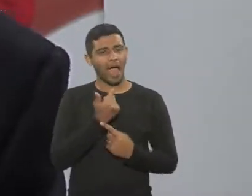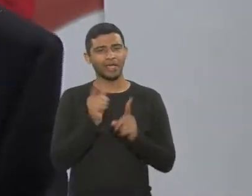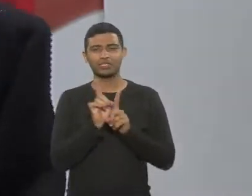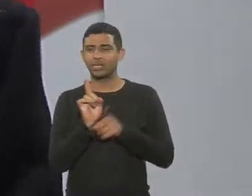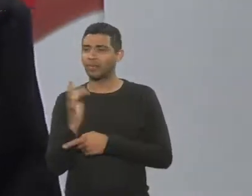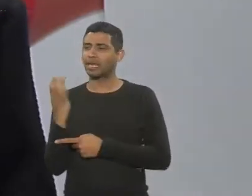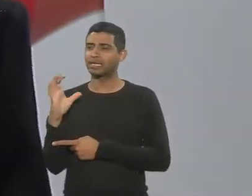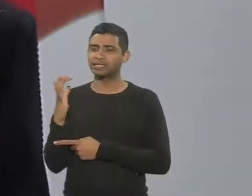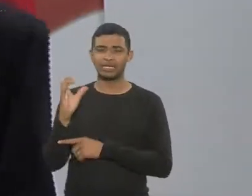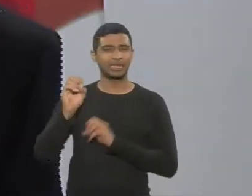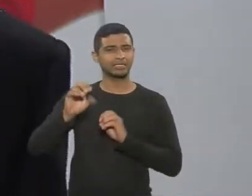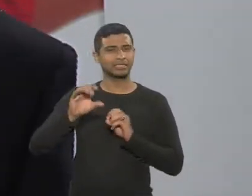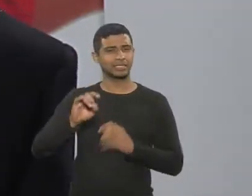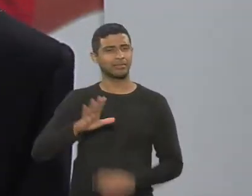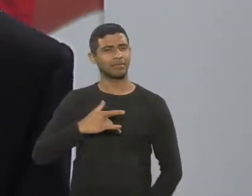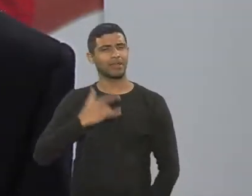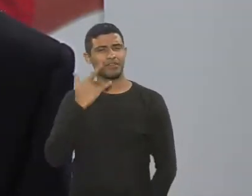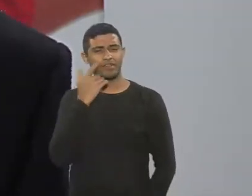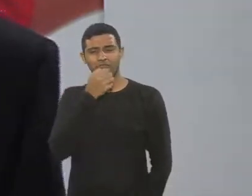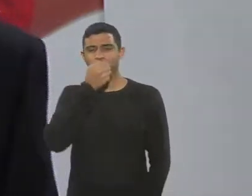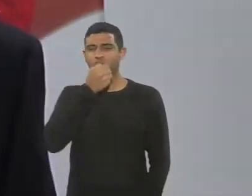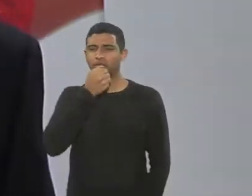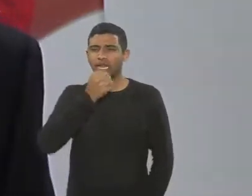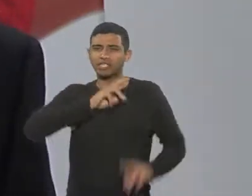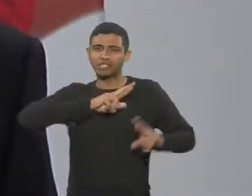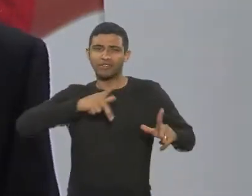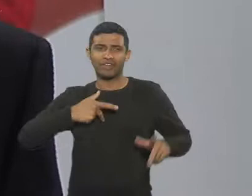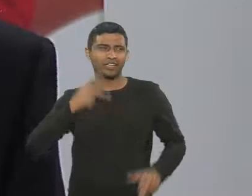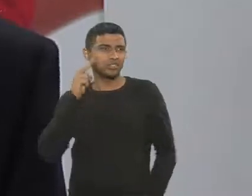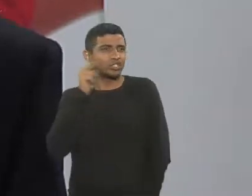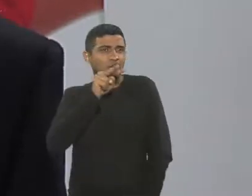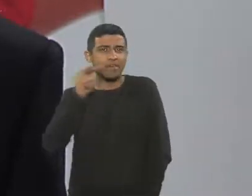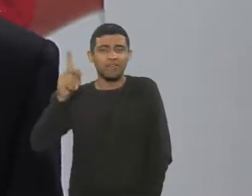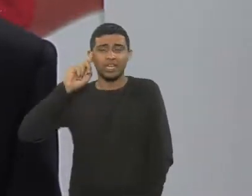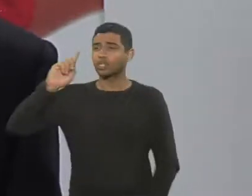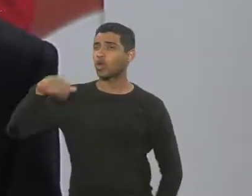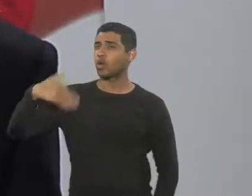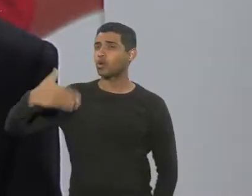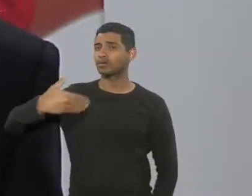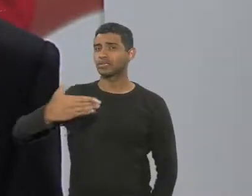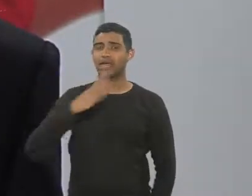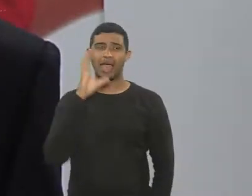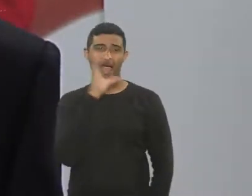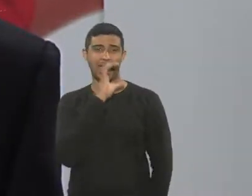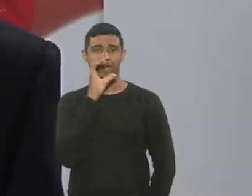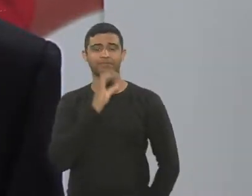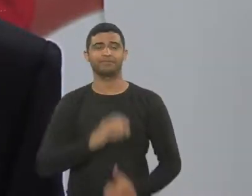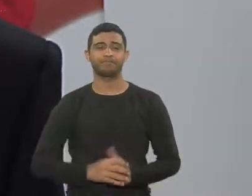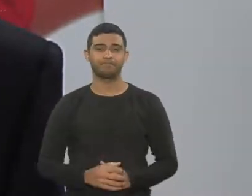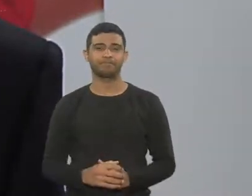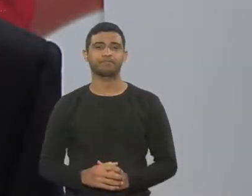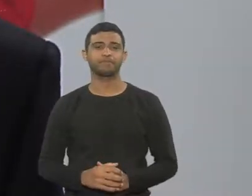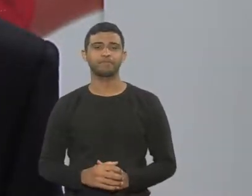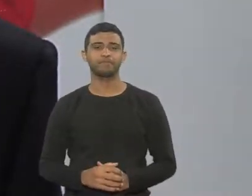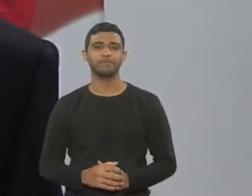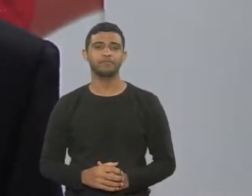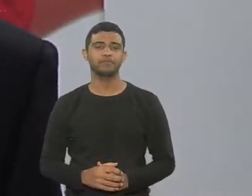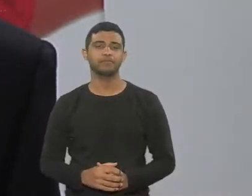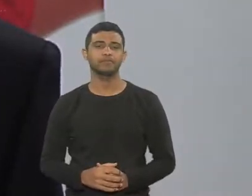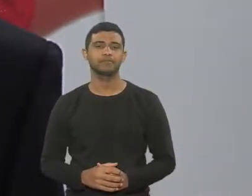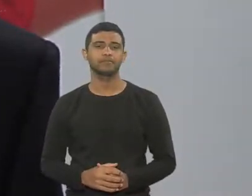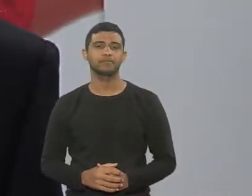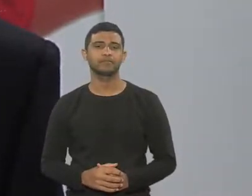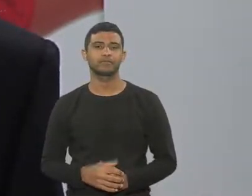ciência também é, a educação, mas ele é uma forma de conhecimento da realidade cotidiana imediata, da